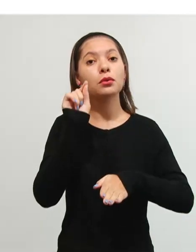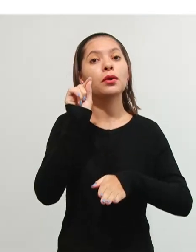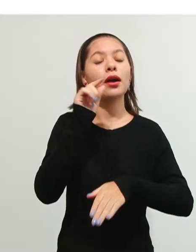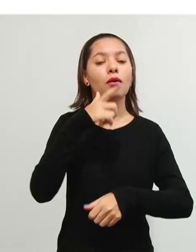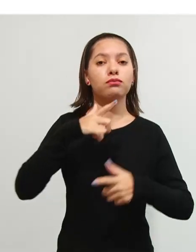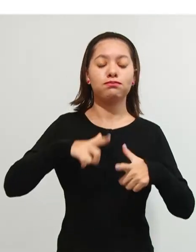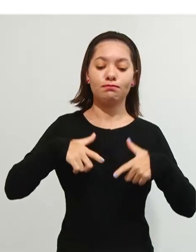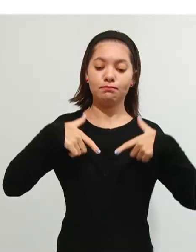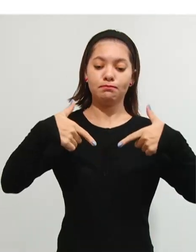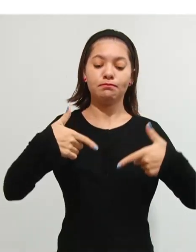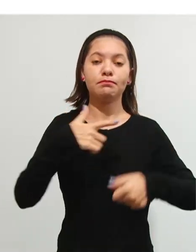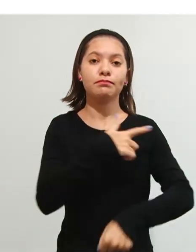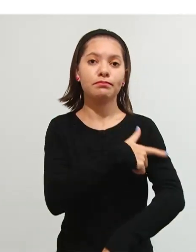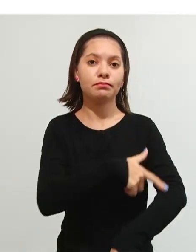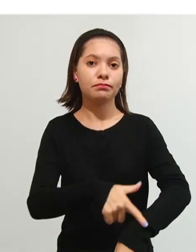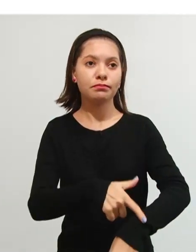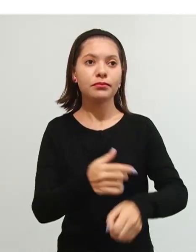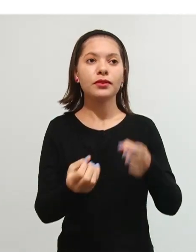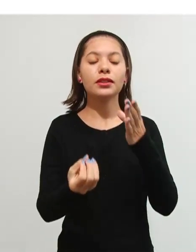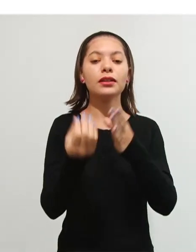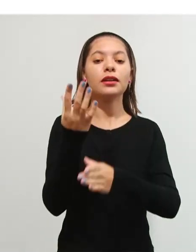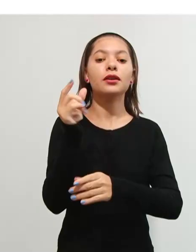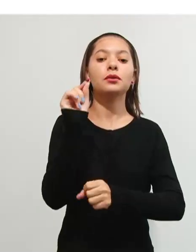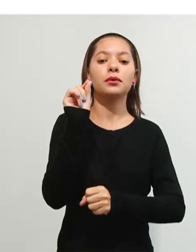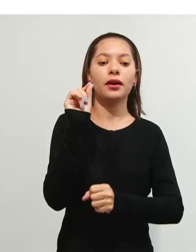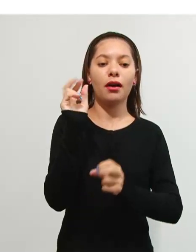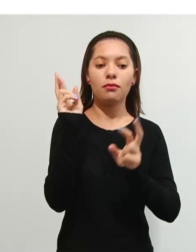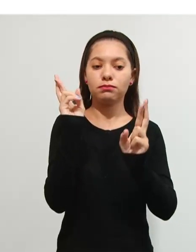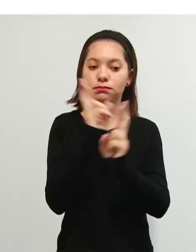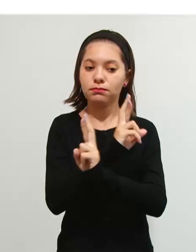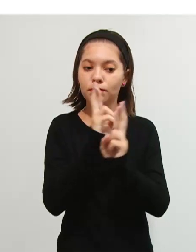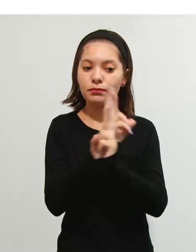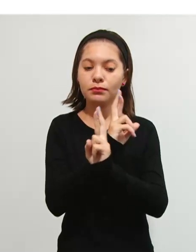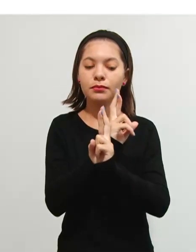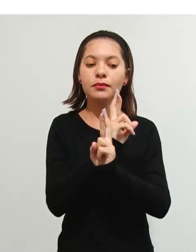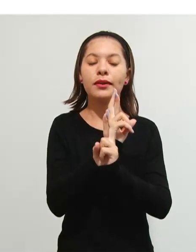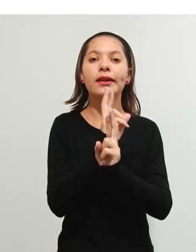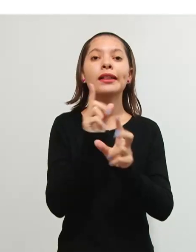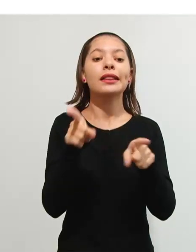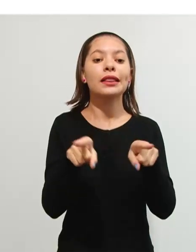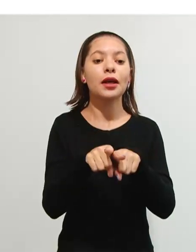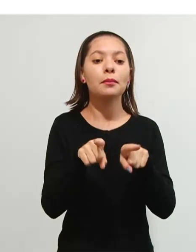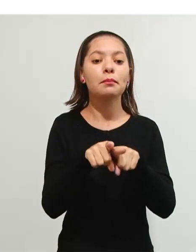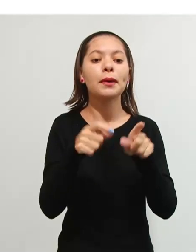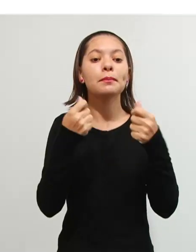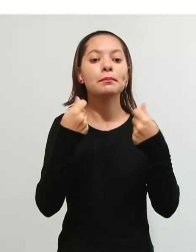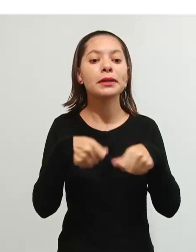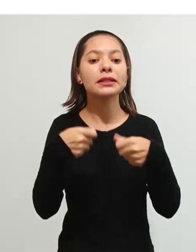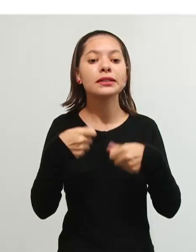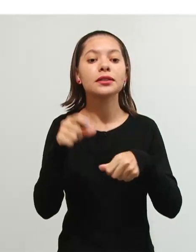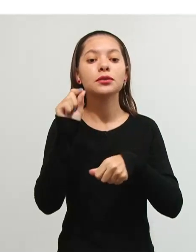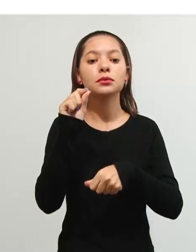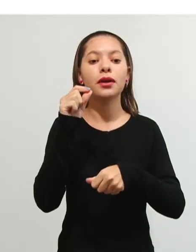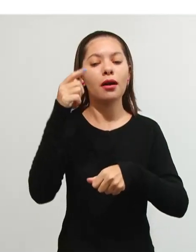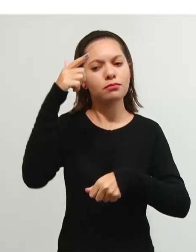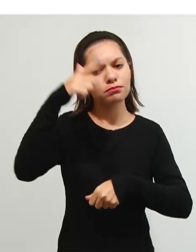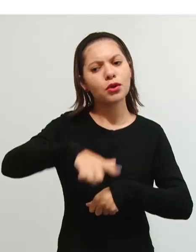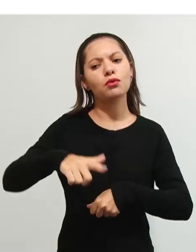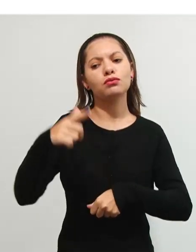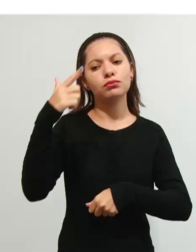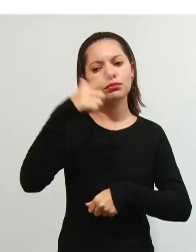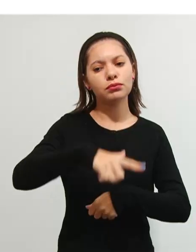comportamento. E isso cria uma associação e uma necessidade de repetição,